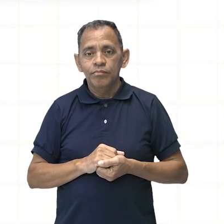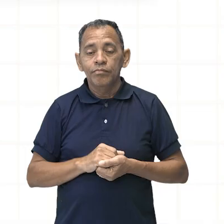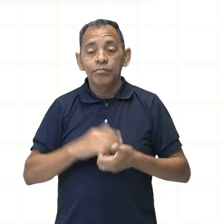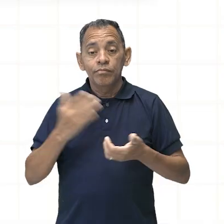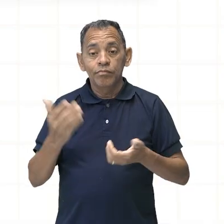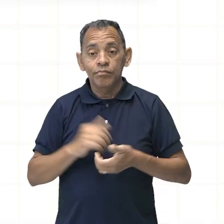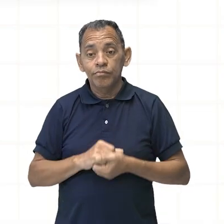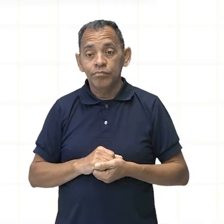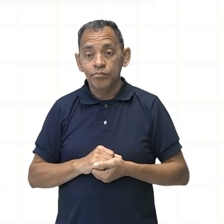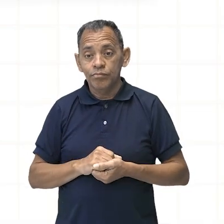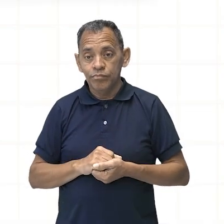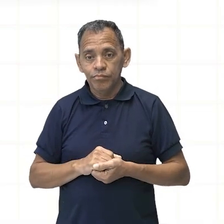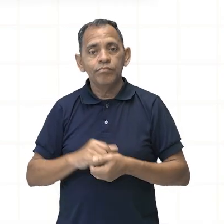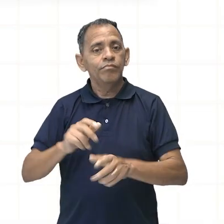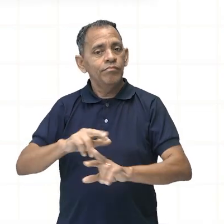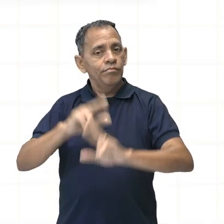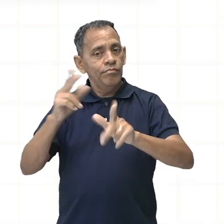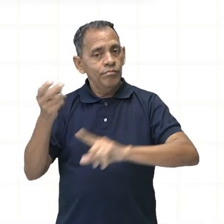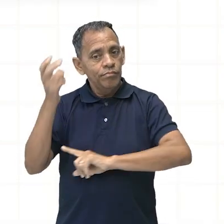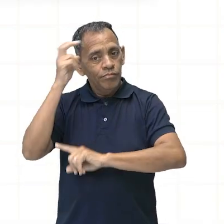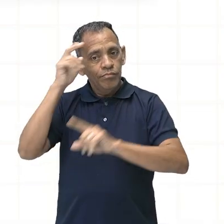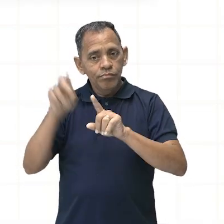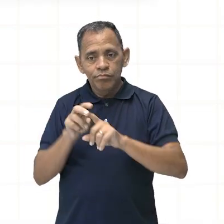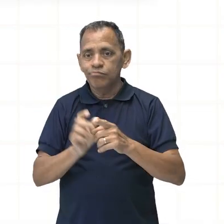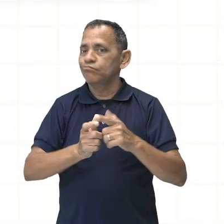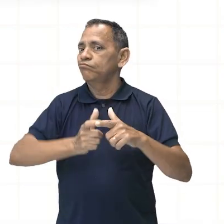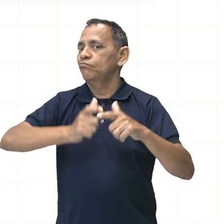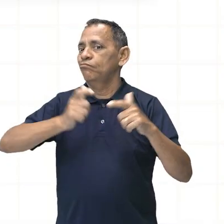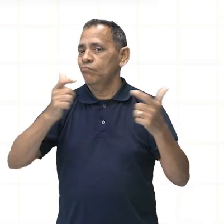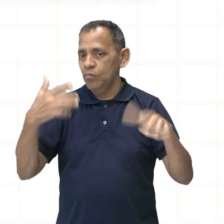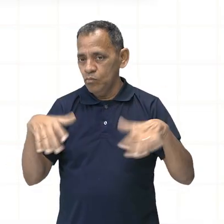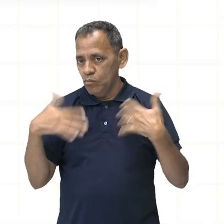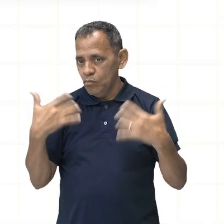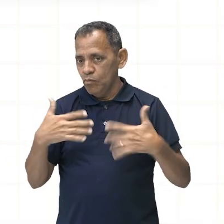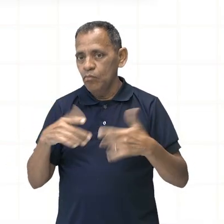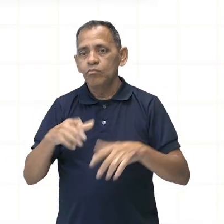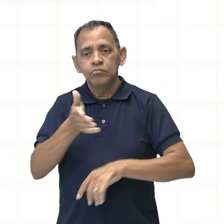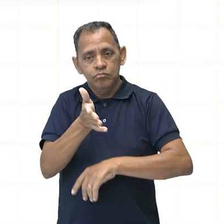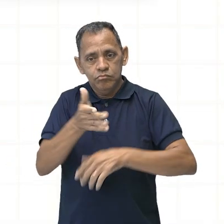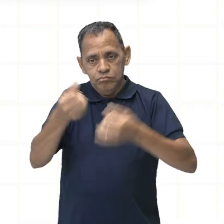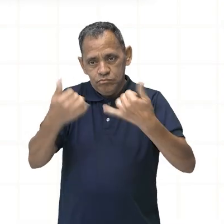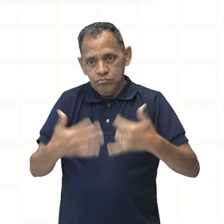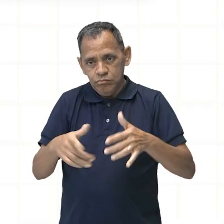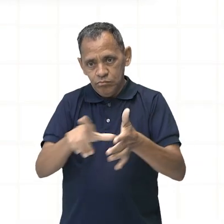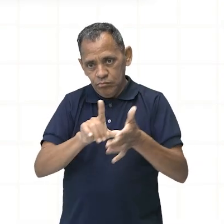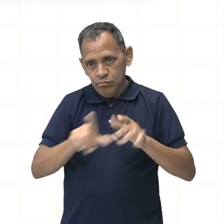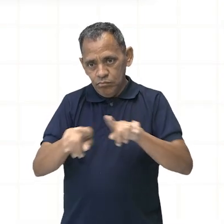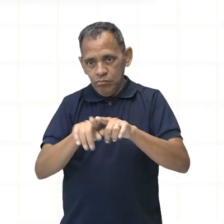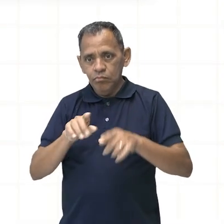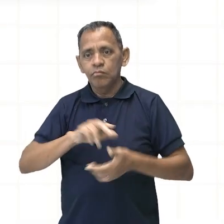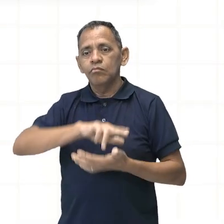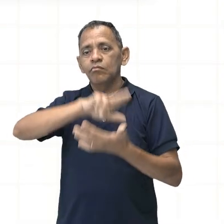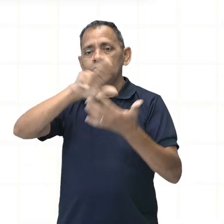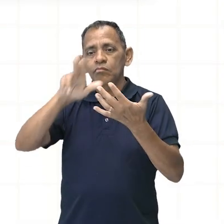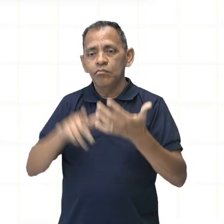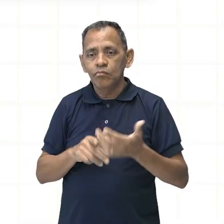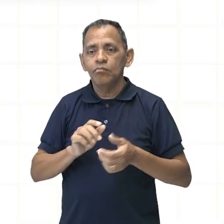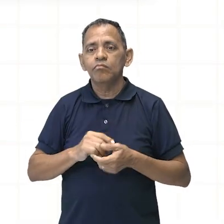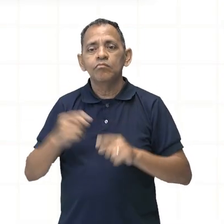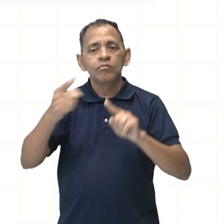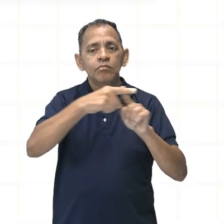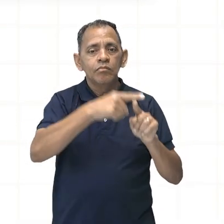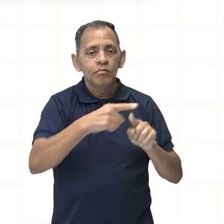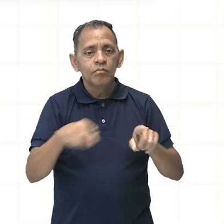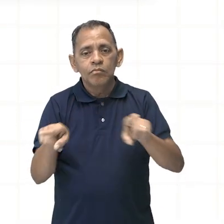Bem, a diversidade cultural nessa região é imensa, conforme eu já falei para vocês. Então, nós temos diversos grupos étnicos que compõem